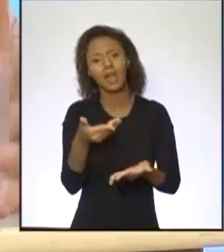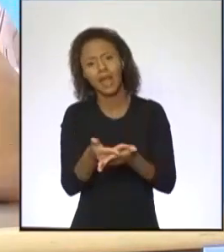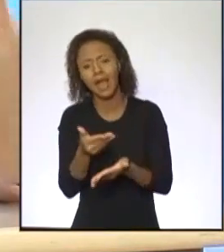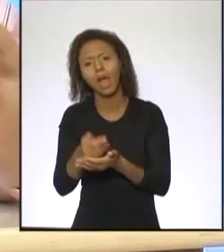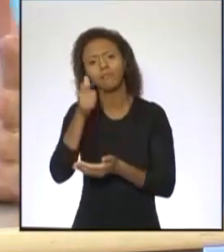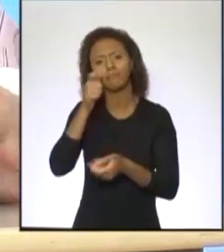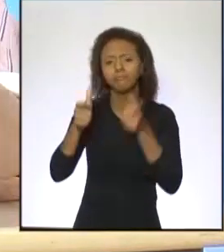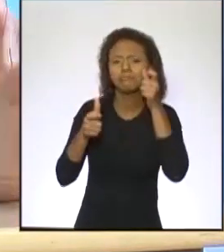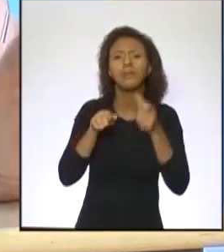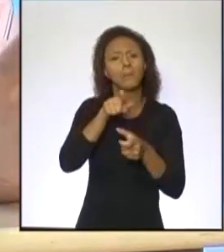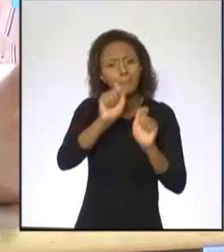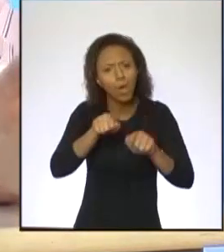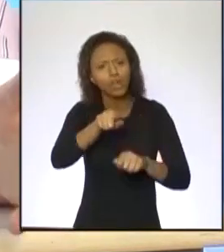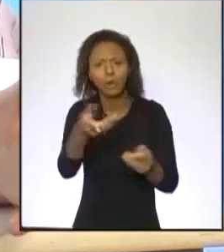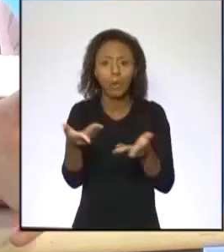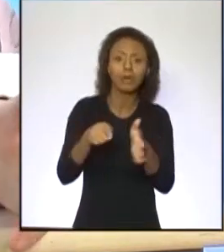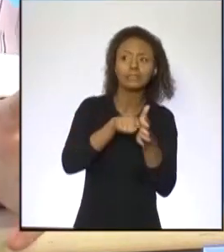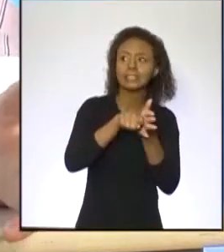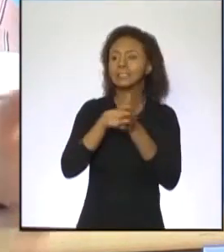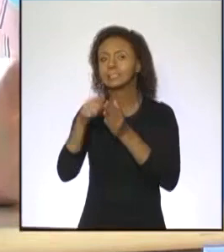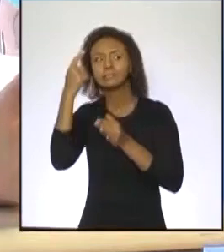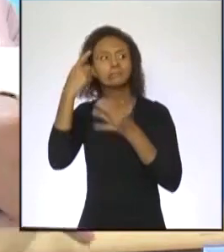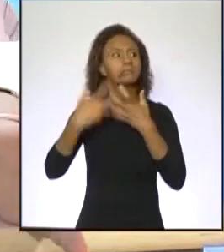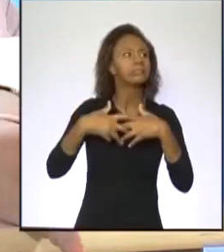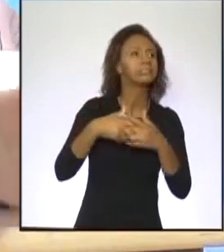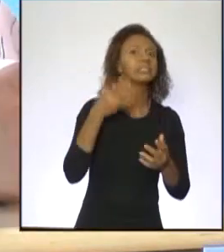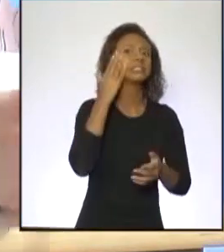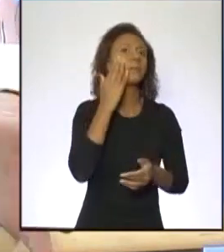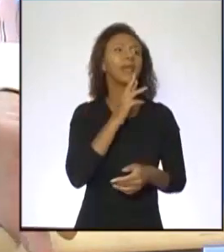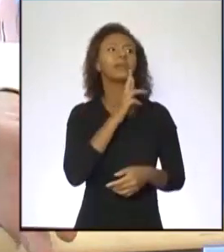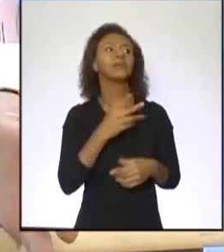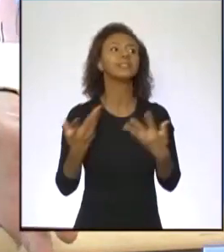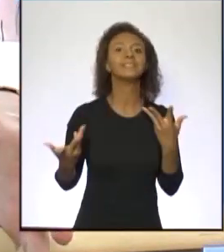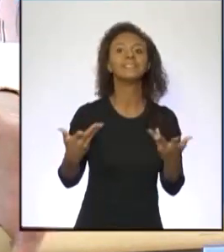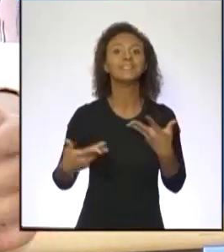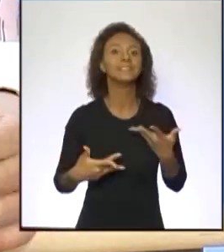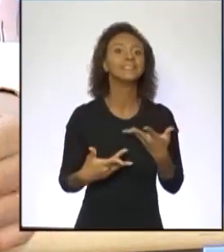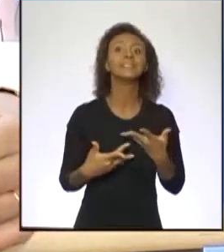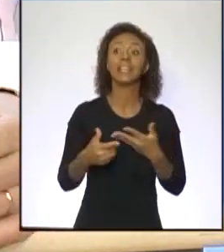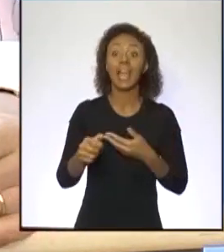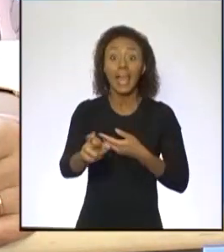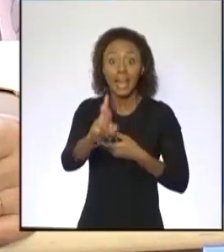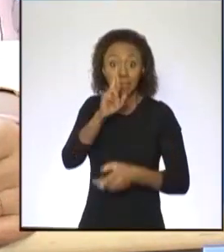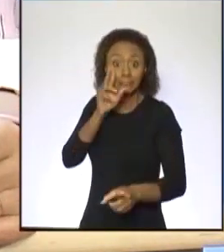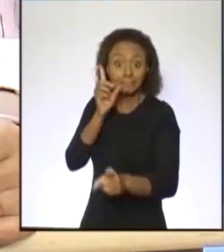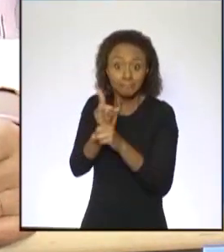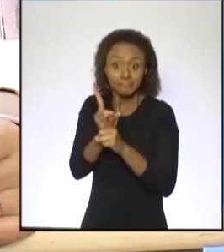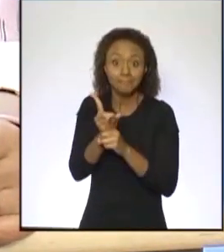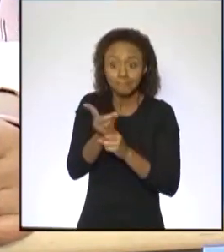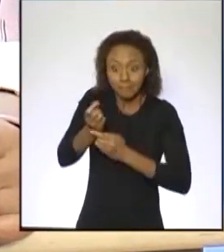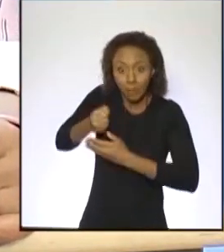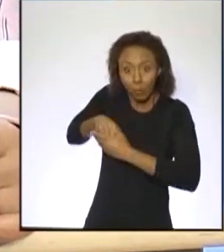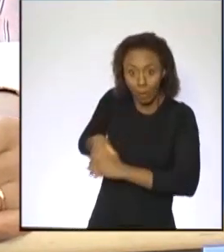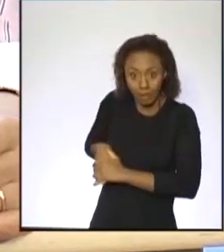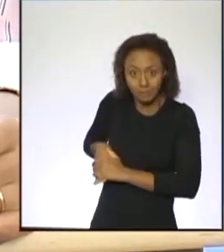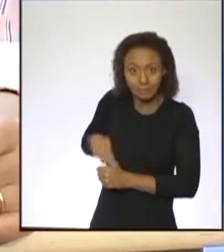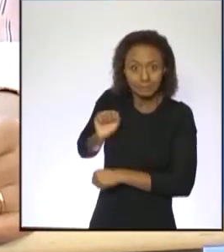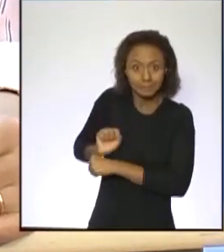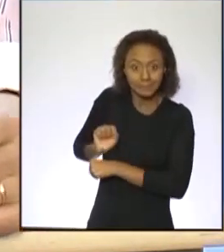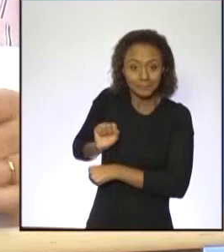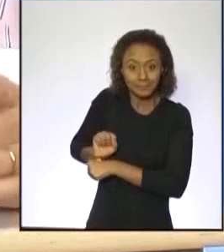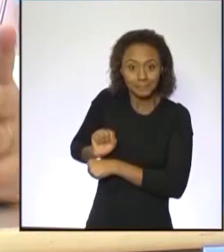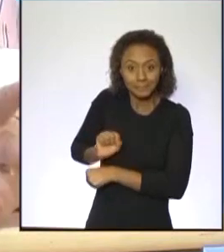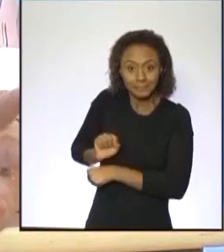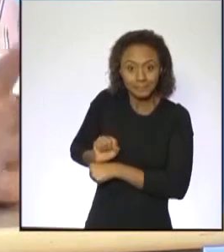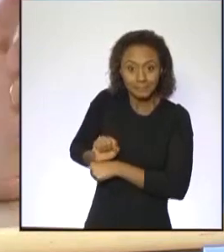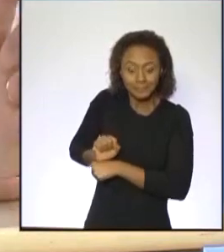podem ir pesquisando ao mesmo tempo aí para saber a resposta, fica com a resposta pronta aí, na ponta do dedo, ok?